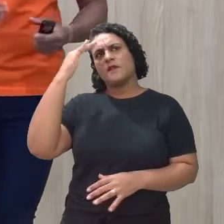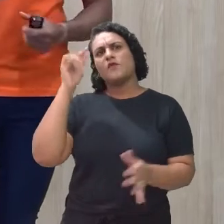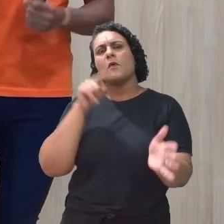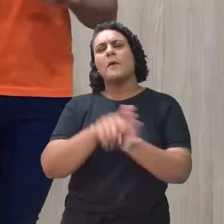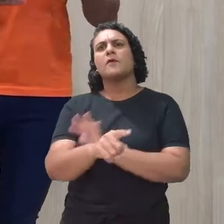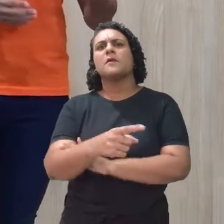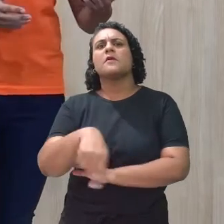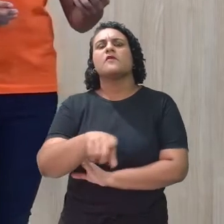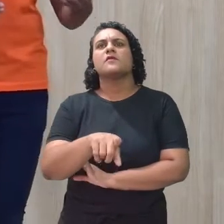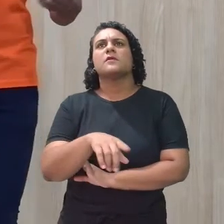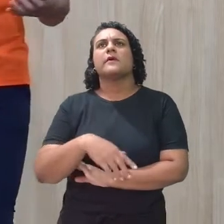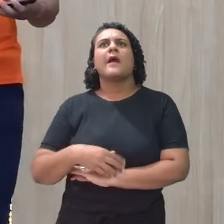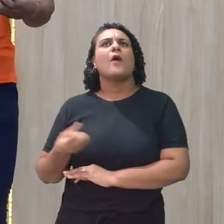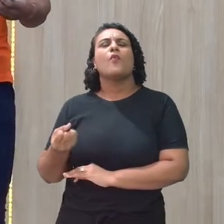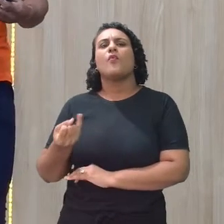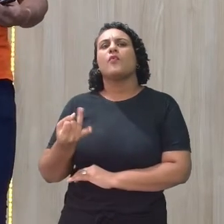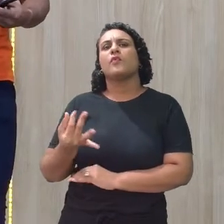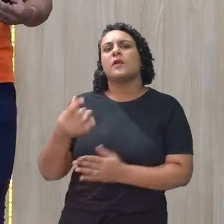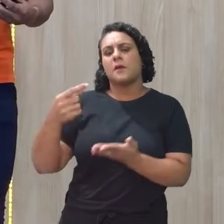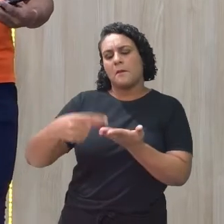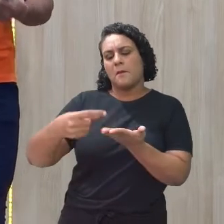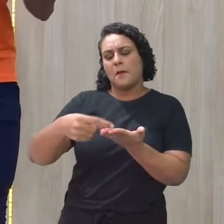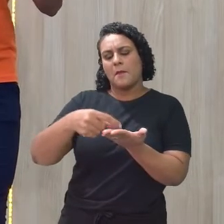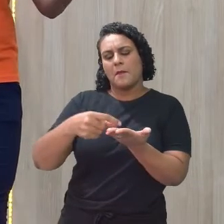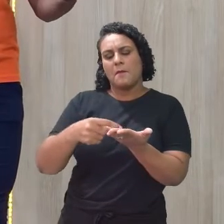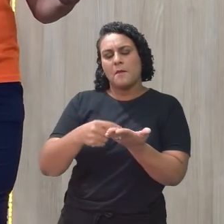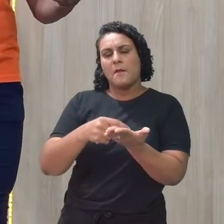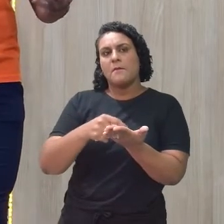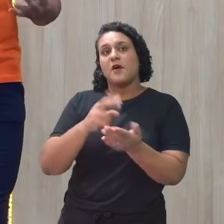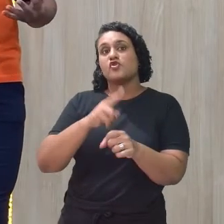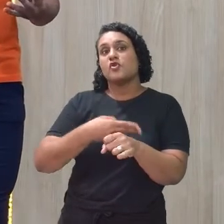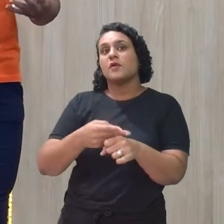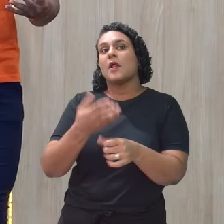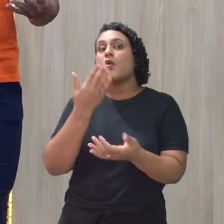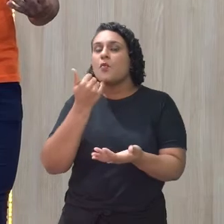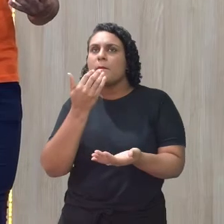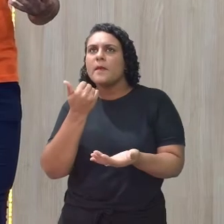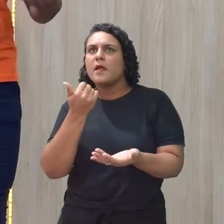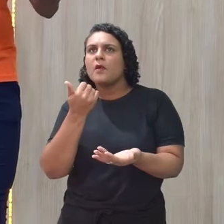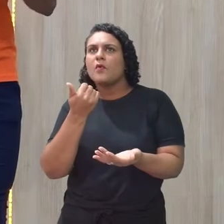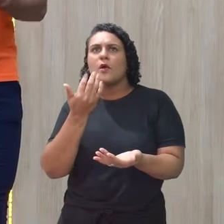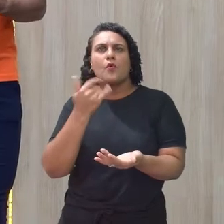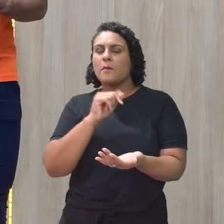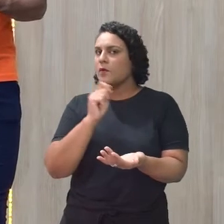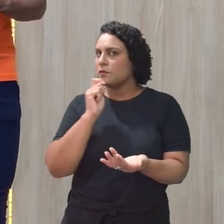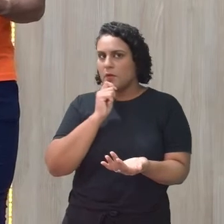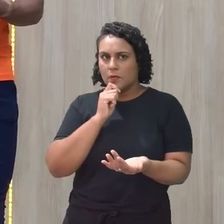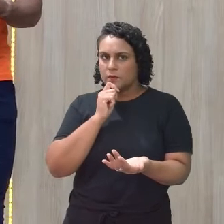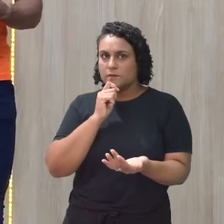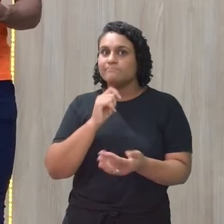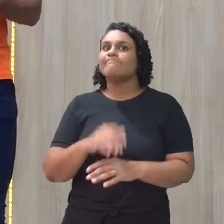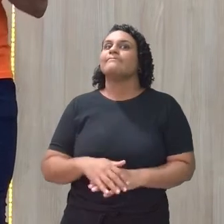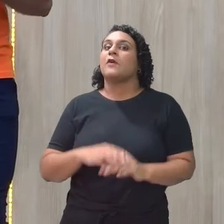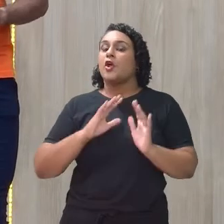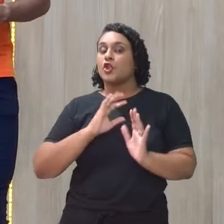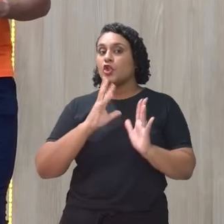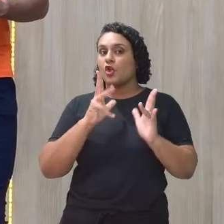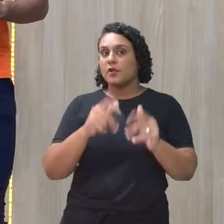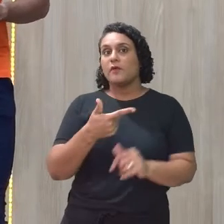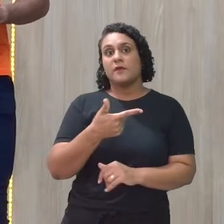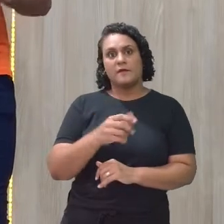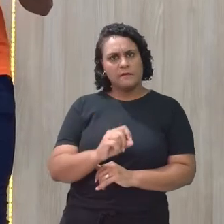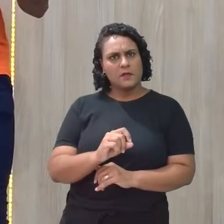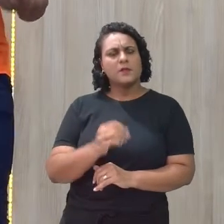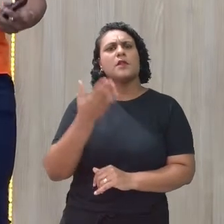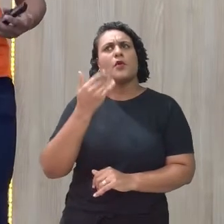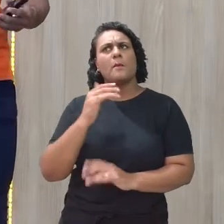pergunto, qual é a quantidade de quadradinhos que Rafael comeu e a que ele não comeu? Foram 20, num total de 20.